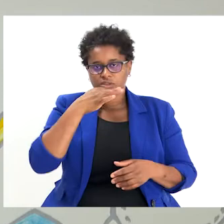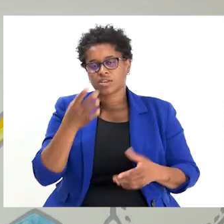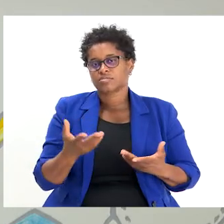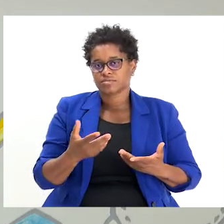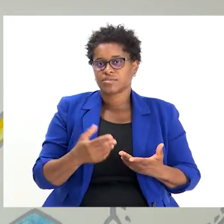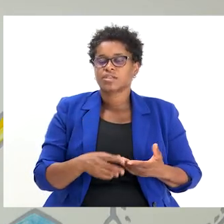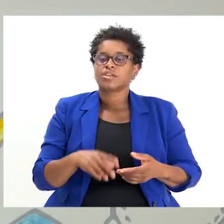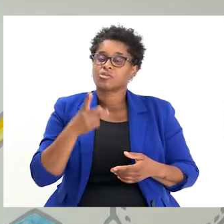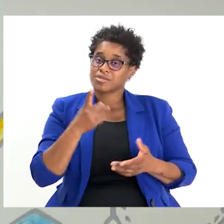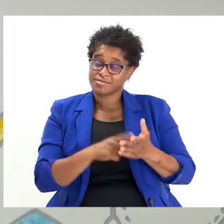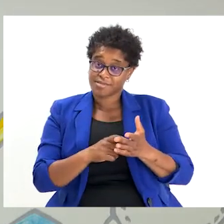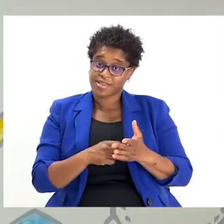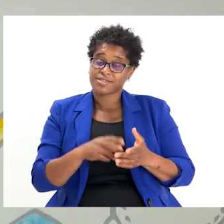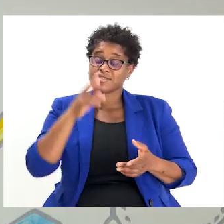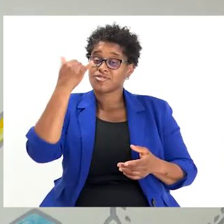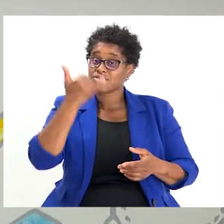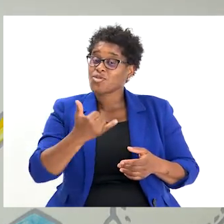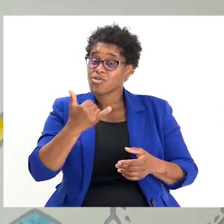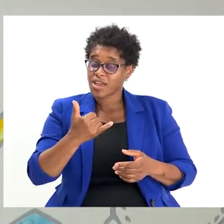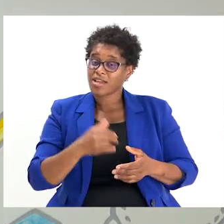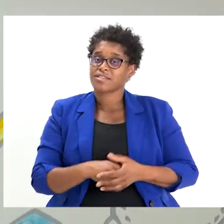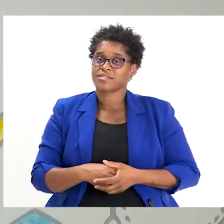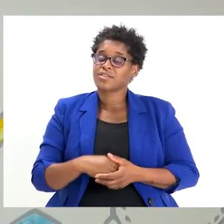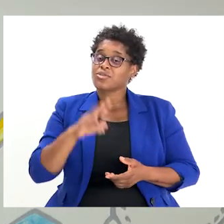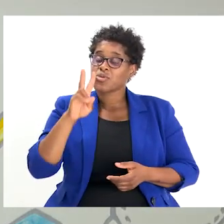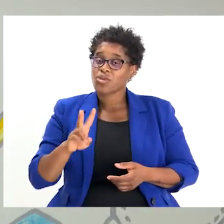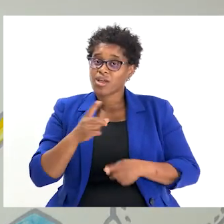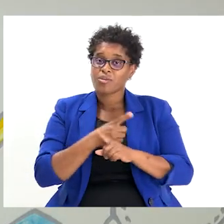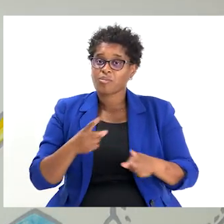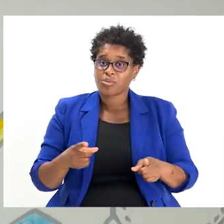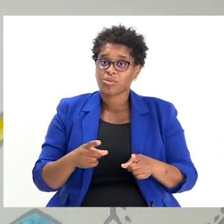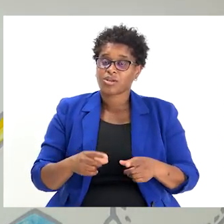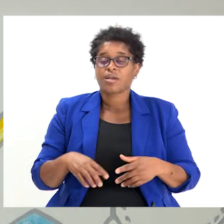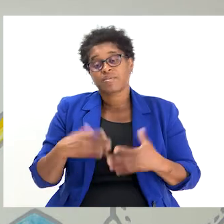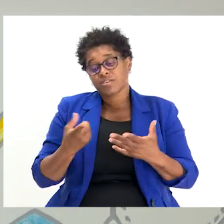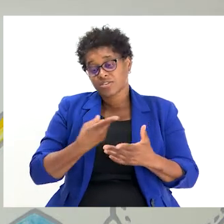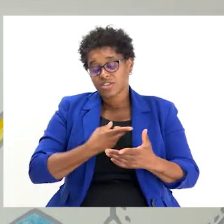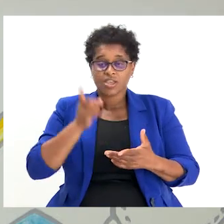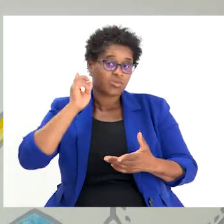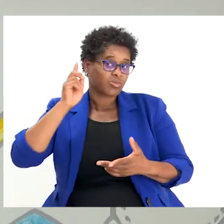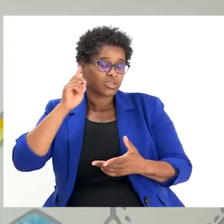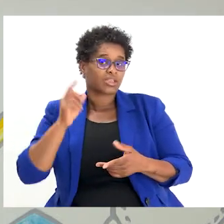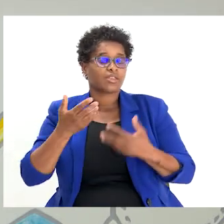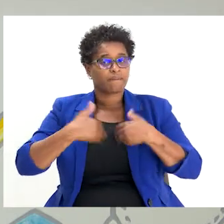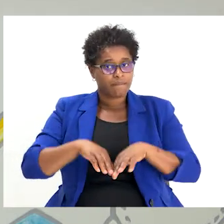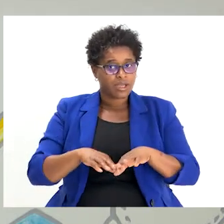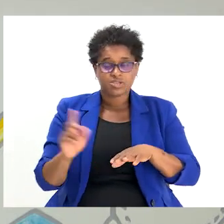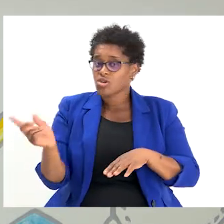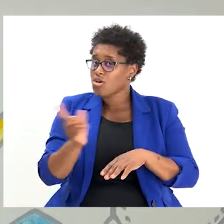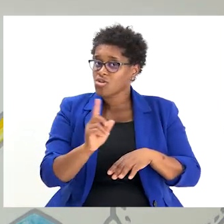bem, é uma necessidade secundária, porque apesar de ser importante, mas não